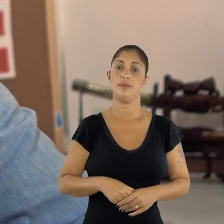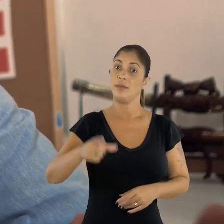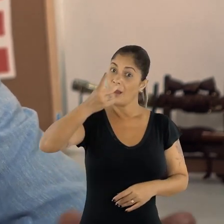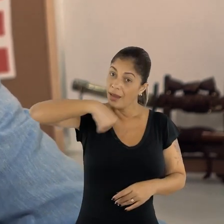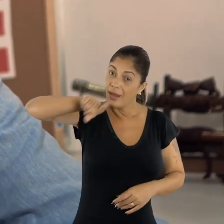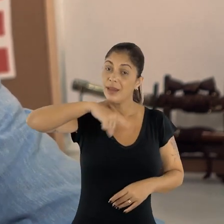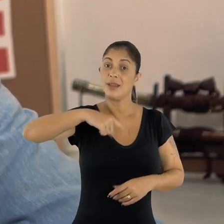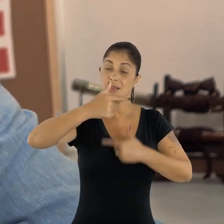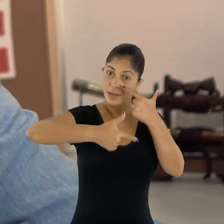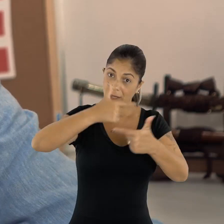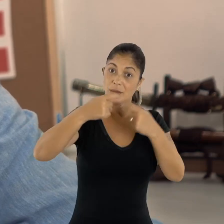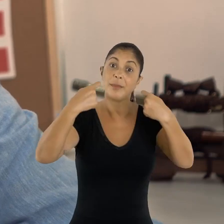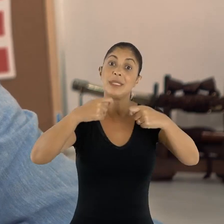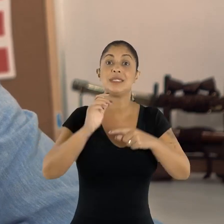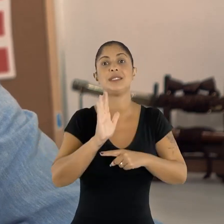E eles precisam de ajuda.